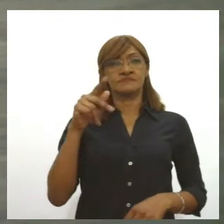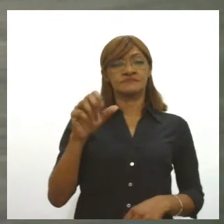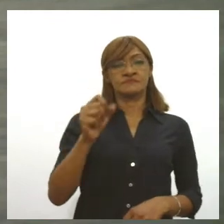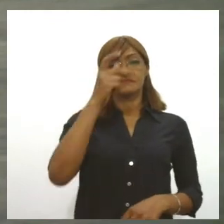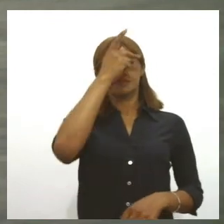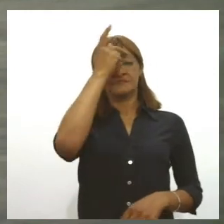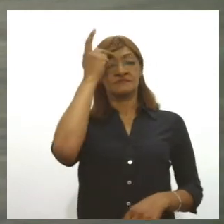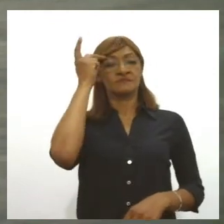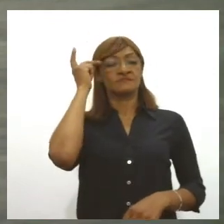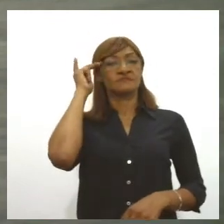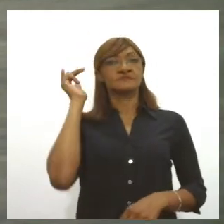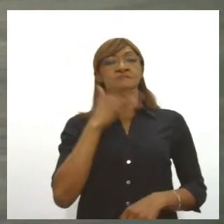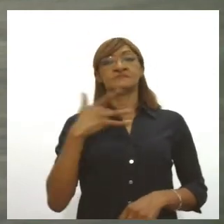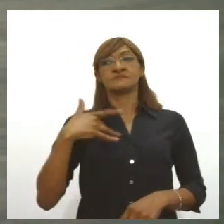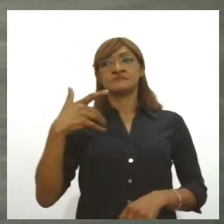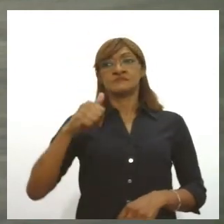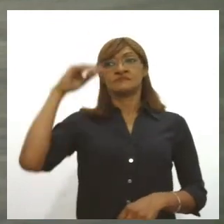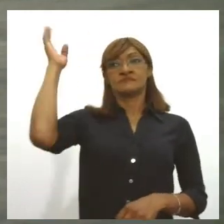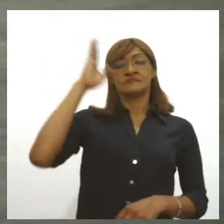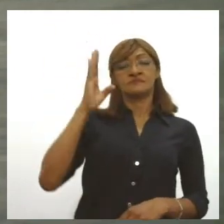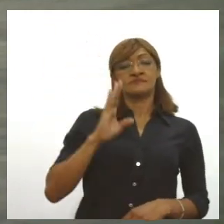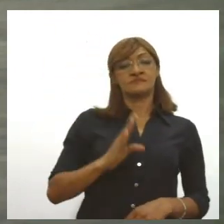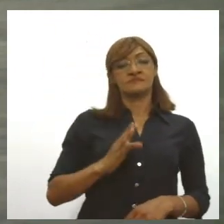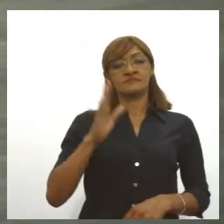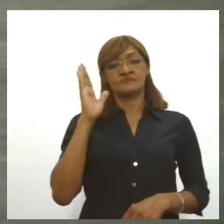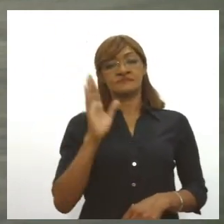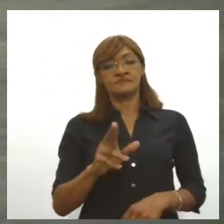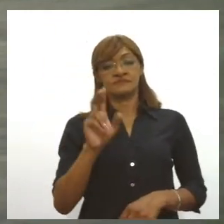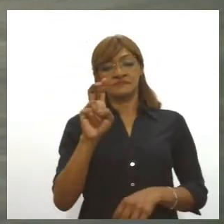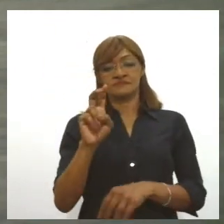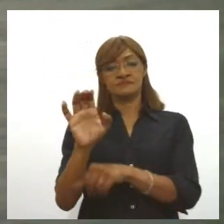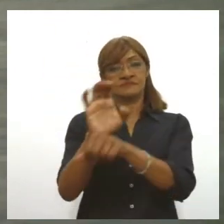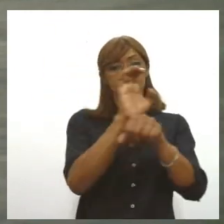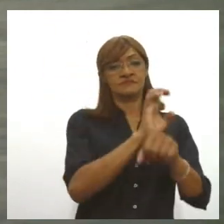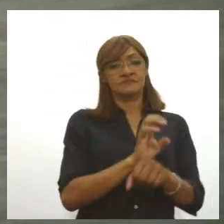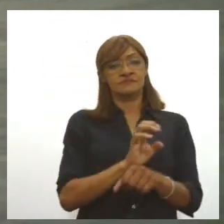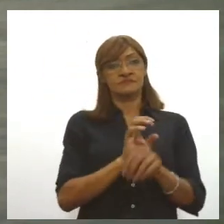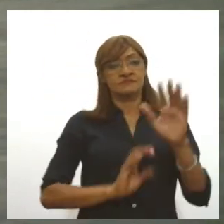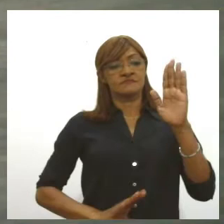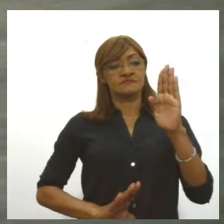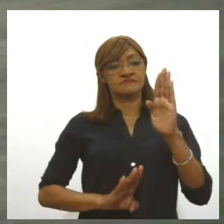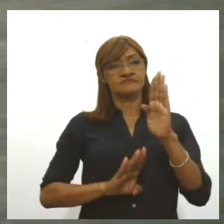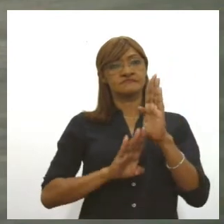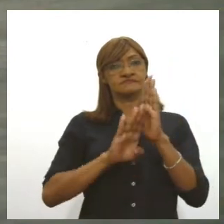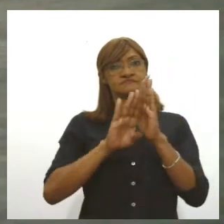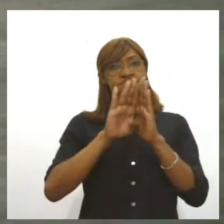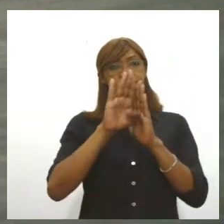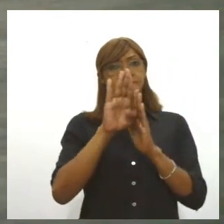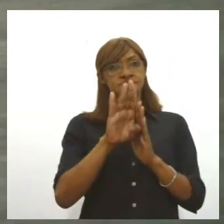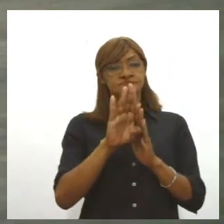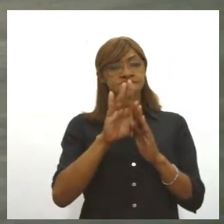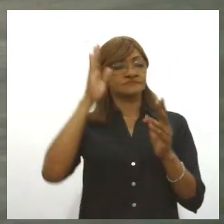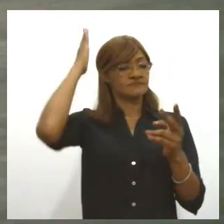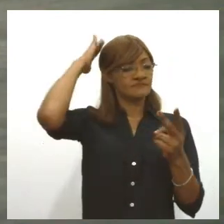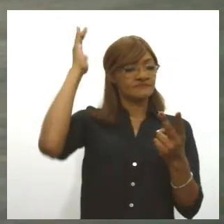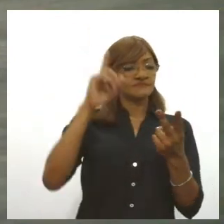da Covid-19 no Brasil. Tem 5 estados que estão subindo, né, que é o Paraná, Santa